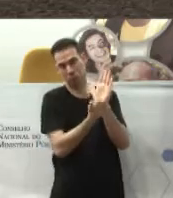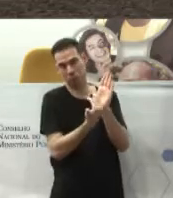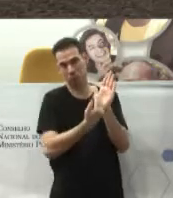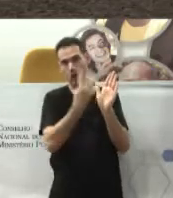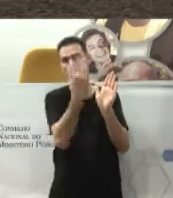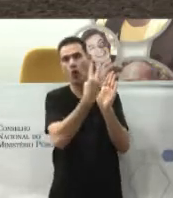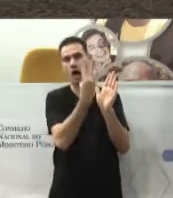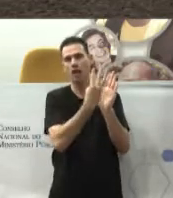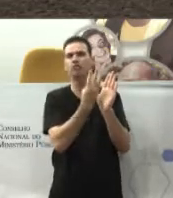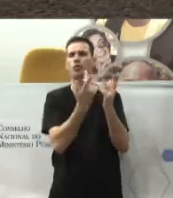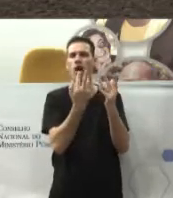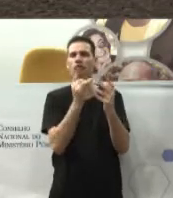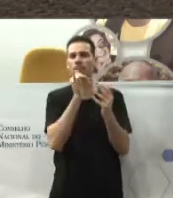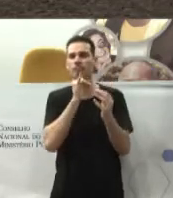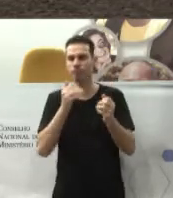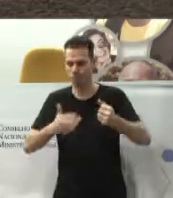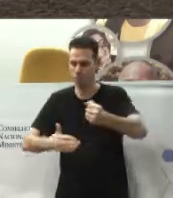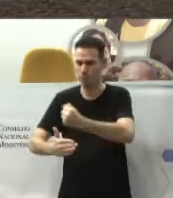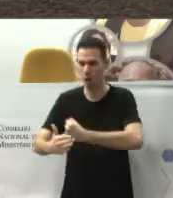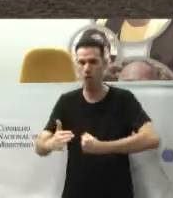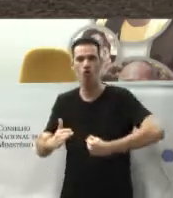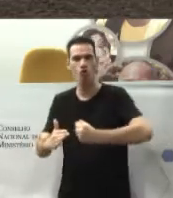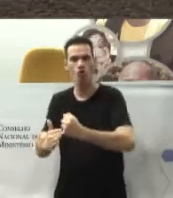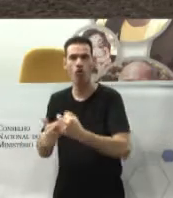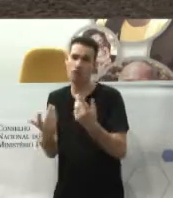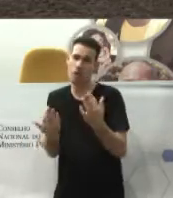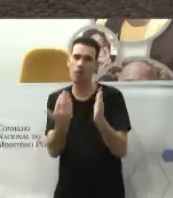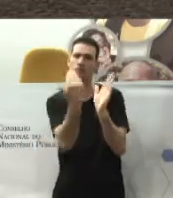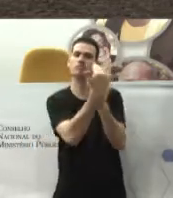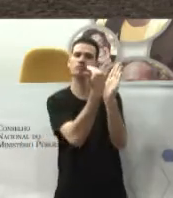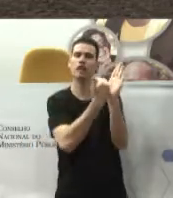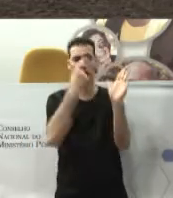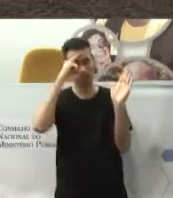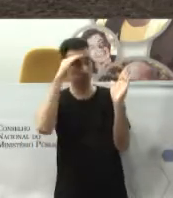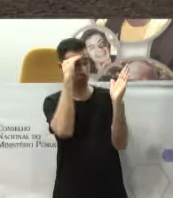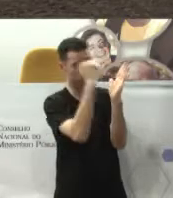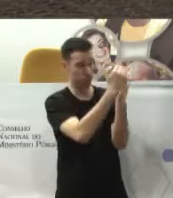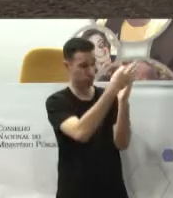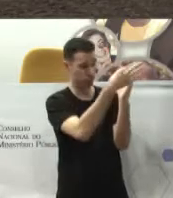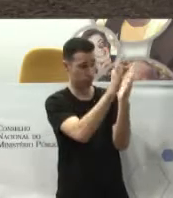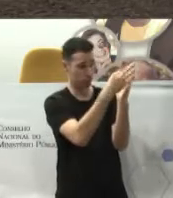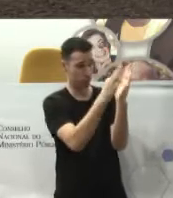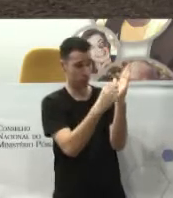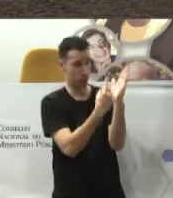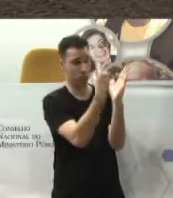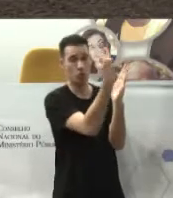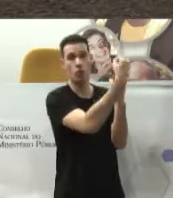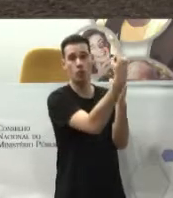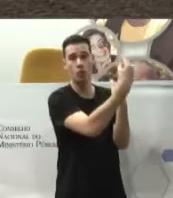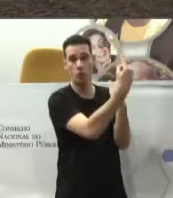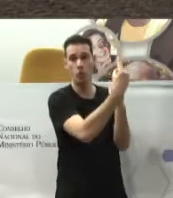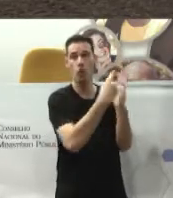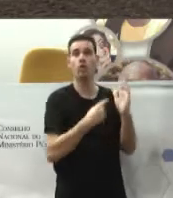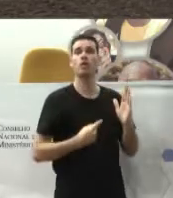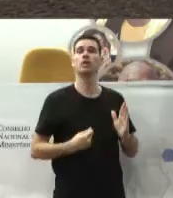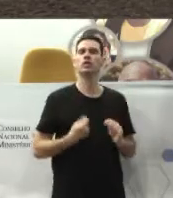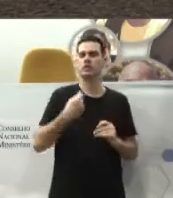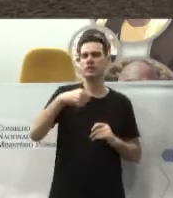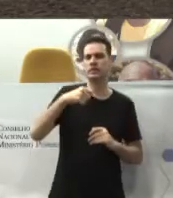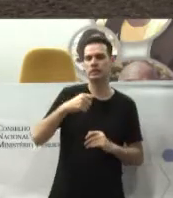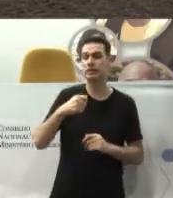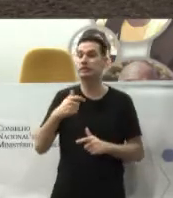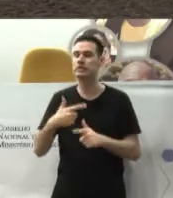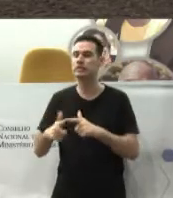uma receita de bolo de um processo estrutural, ou de um inquérito civil estrutural. Um, você tem que entender o